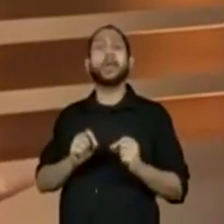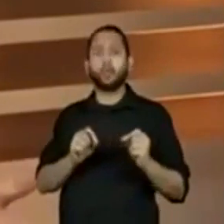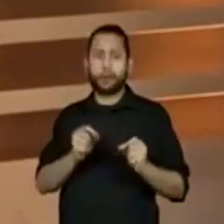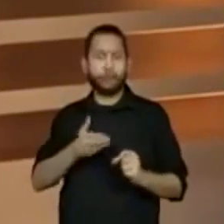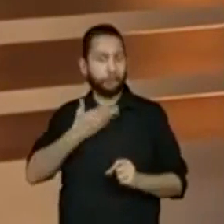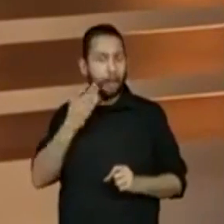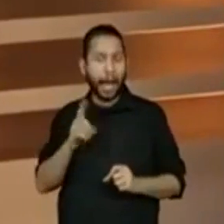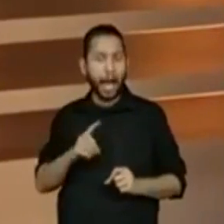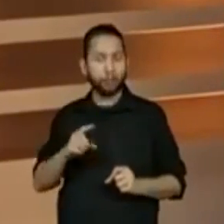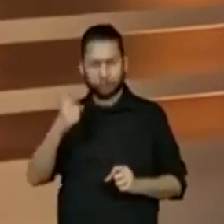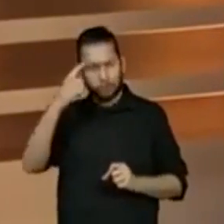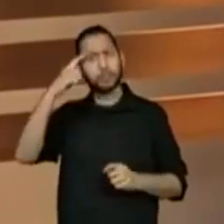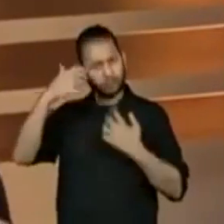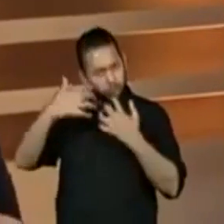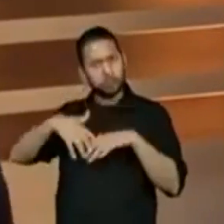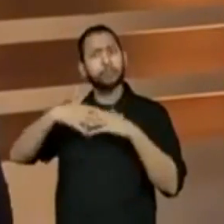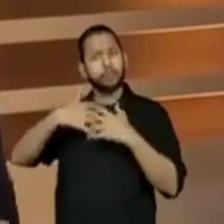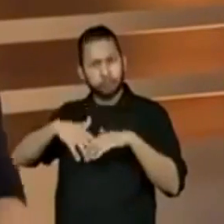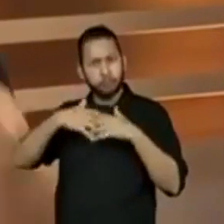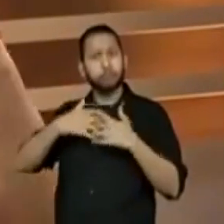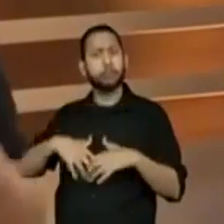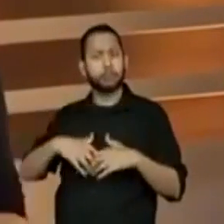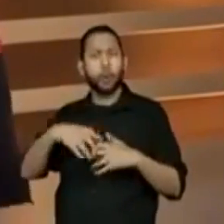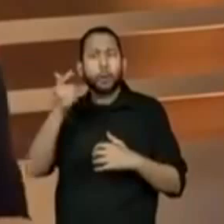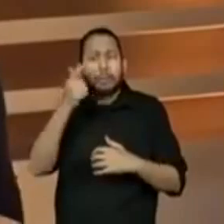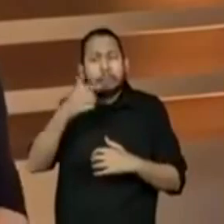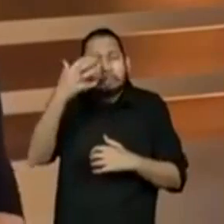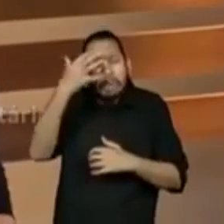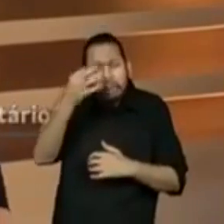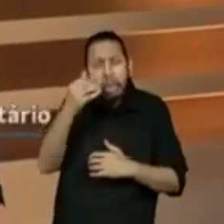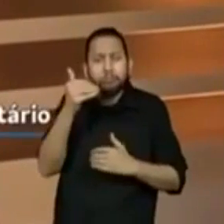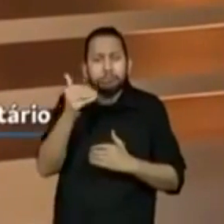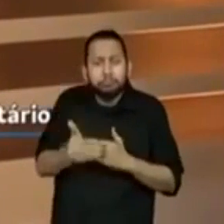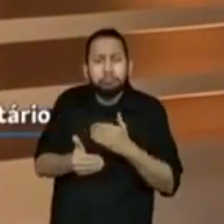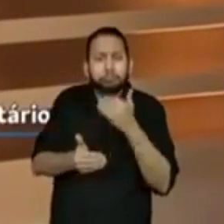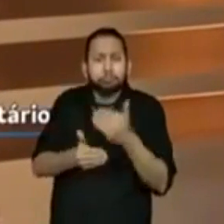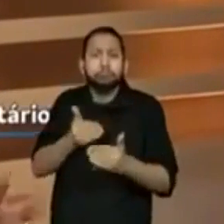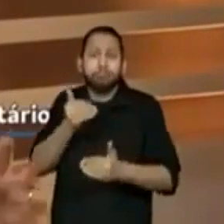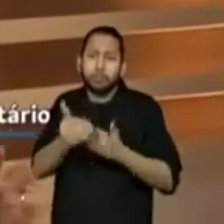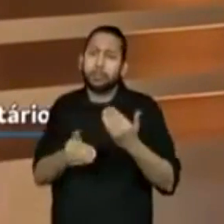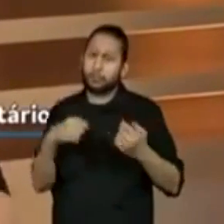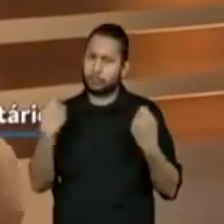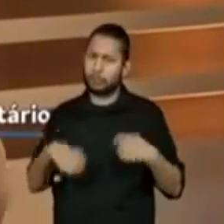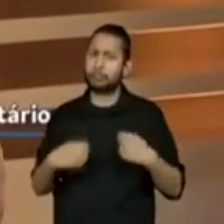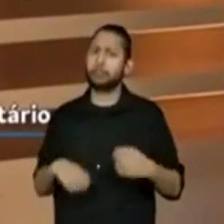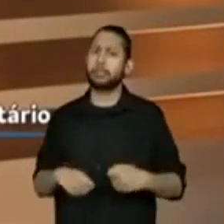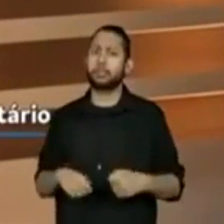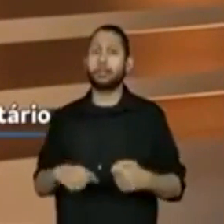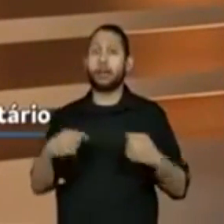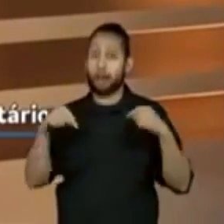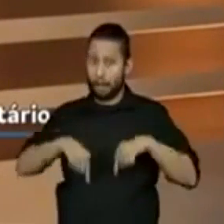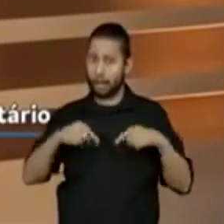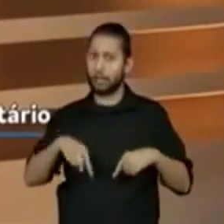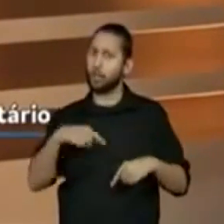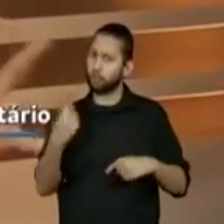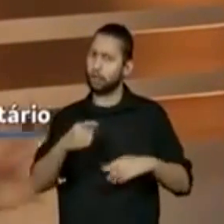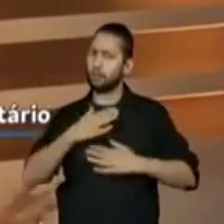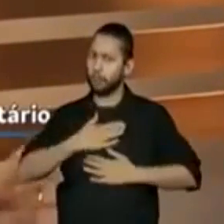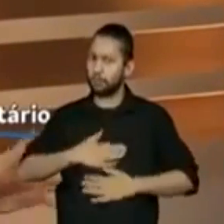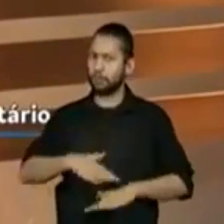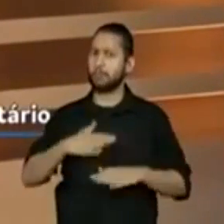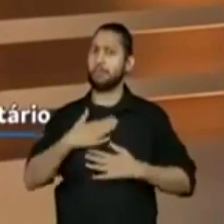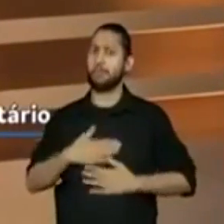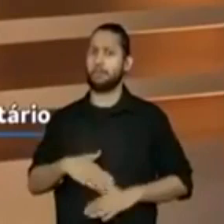complexo, ele é realmente mais difícil de entender e que a gente precisa passar ele com um pouco mais de calma. A Pro